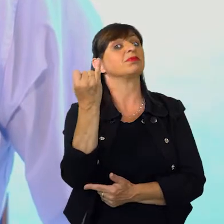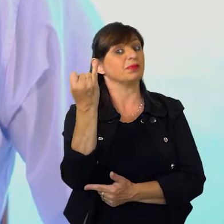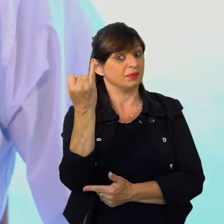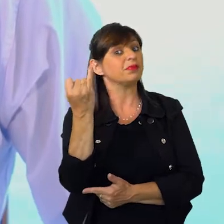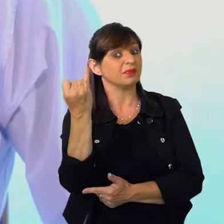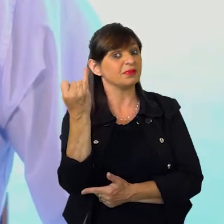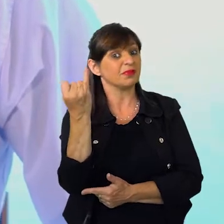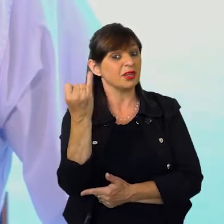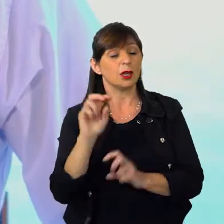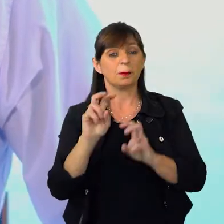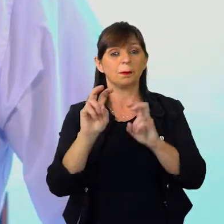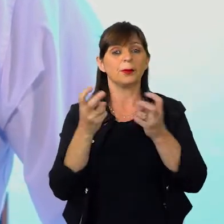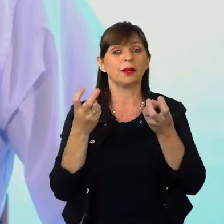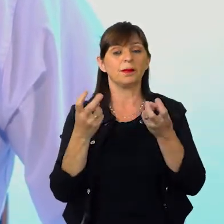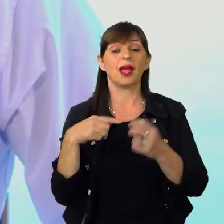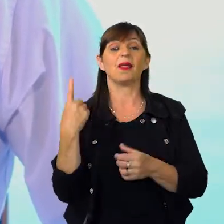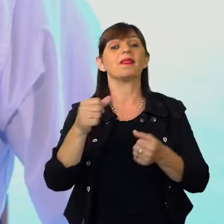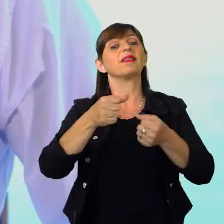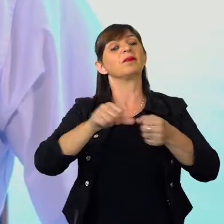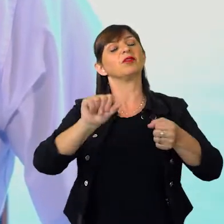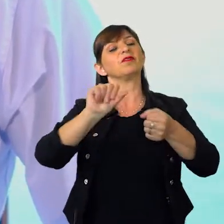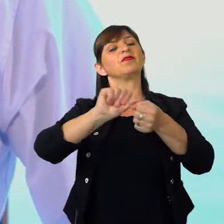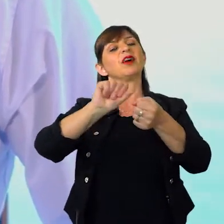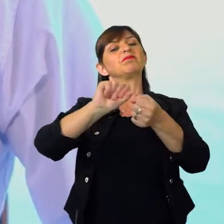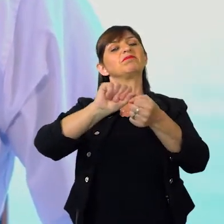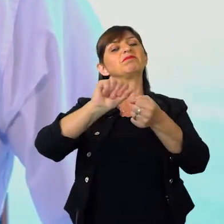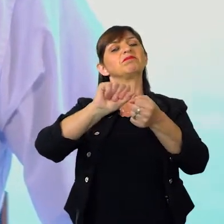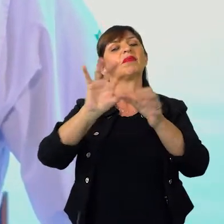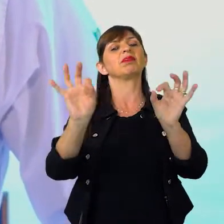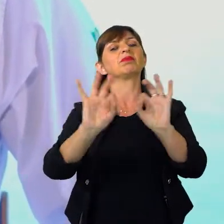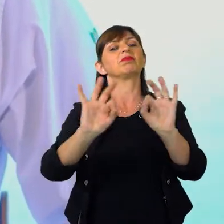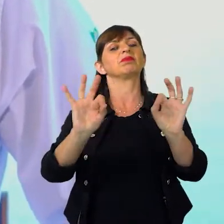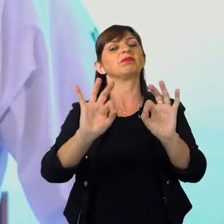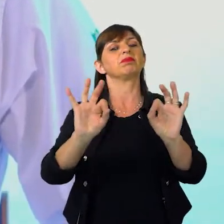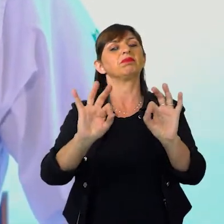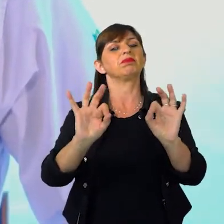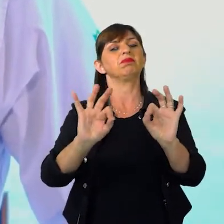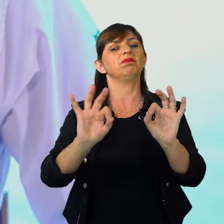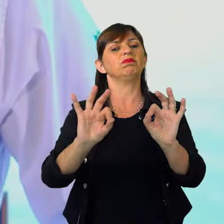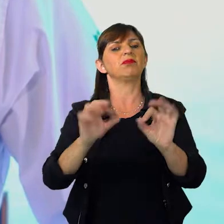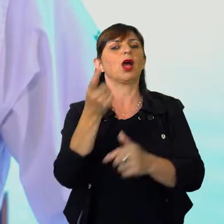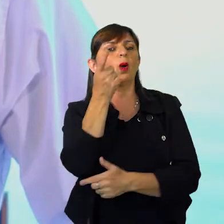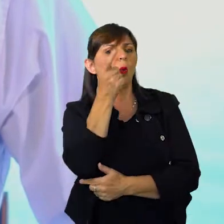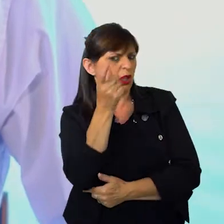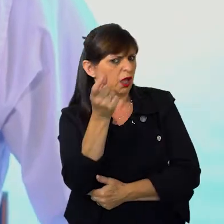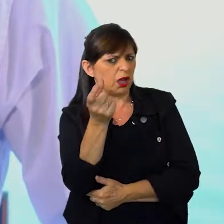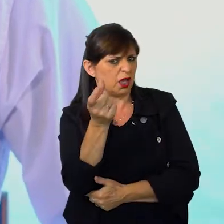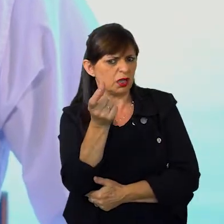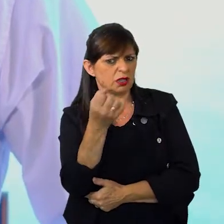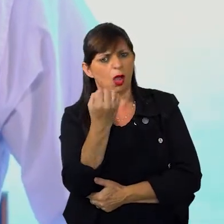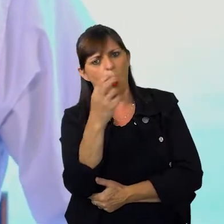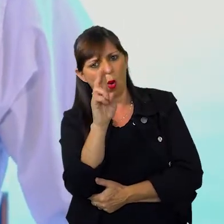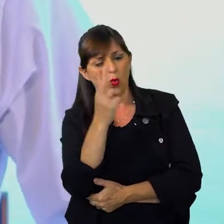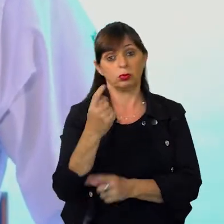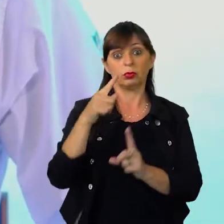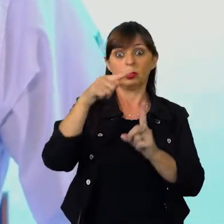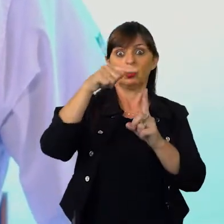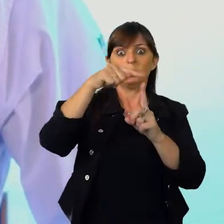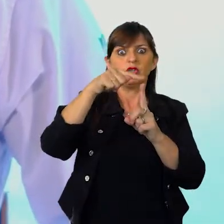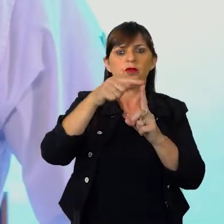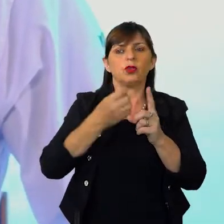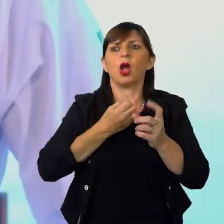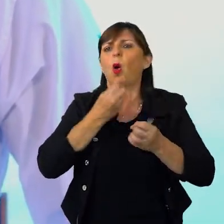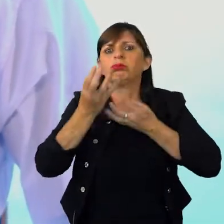que nós estamos fazendo esse trabalho sem ter aí o interesse o objetivo de contar a história